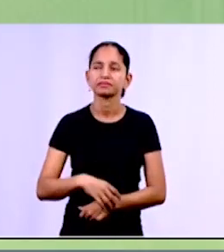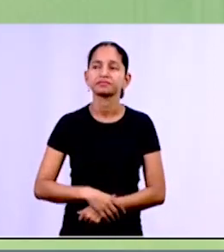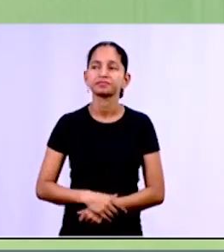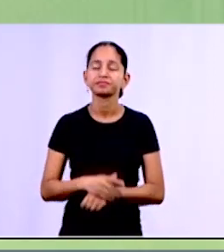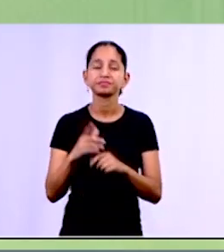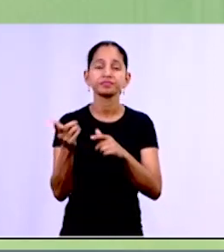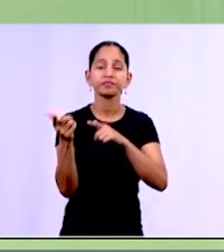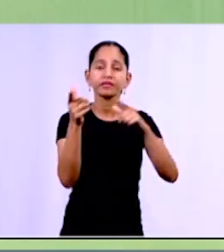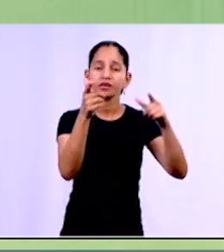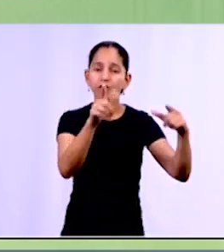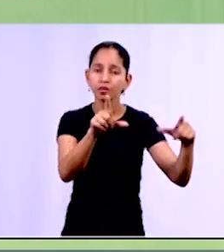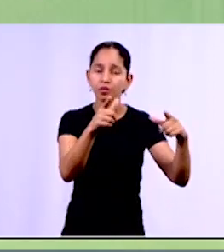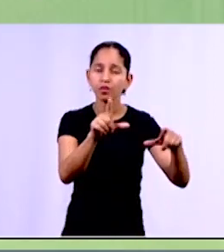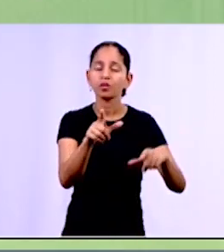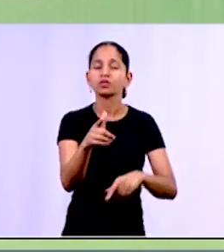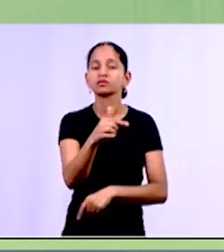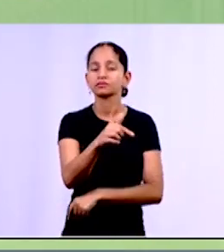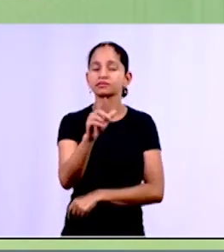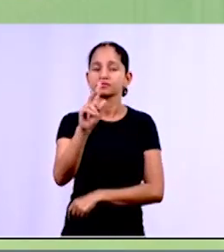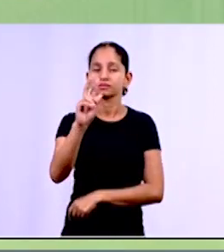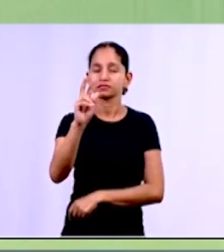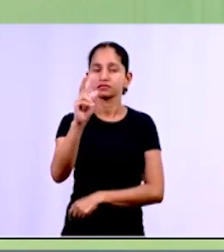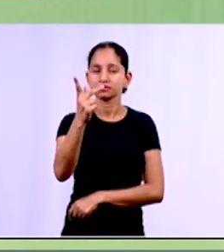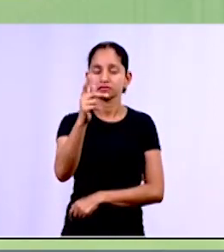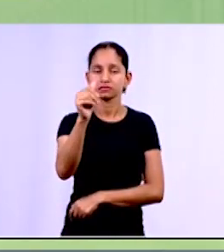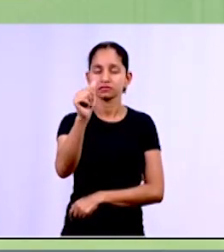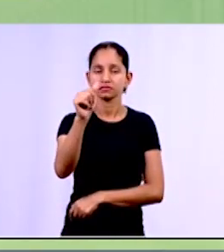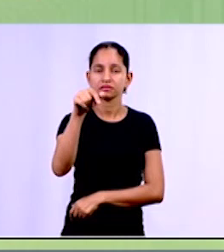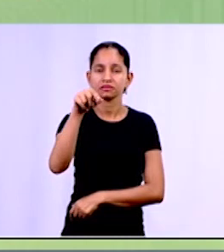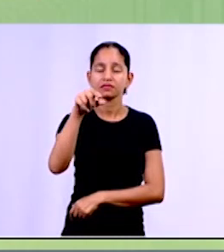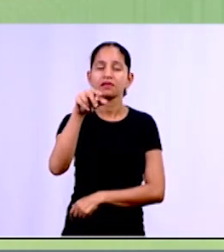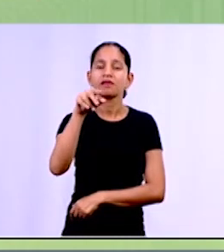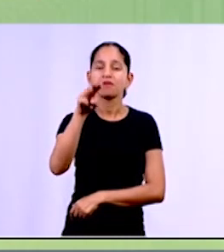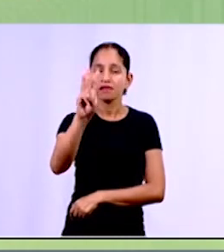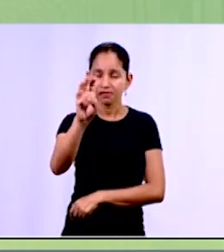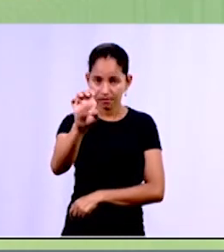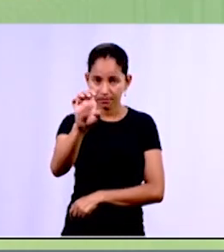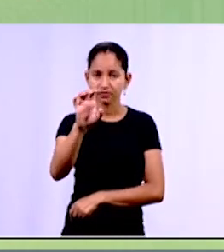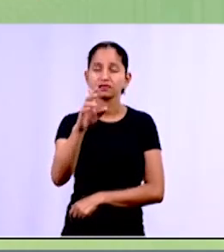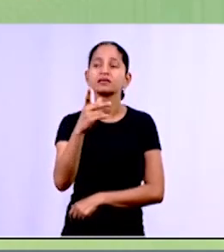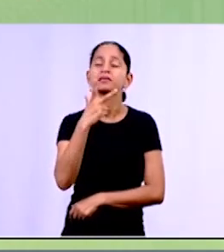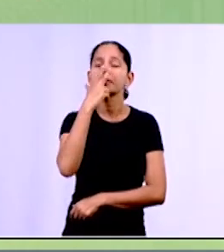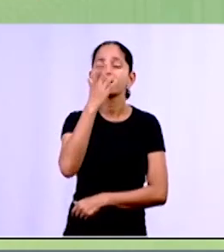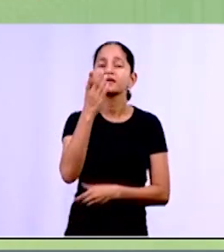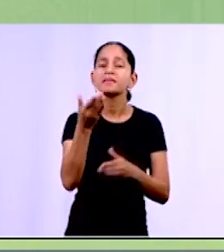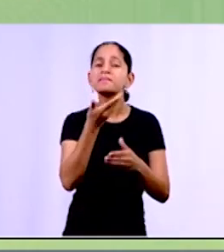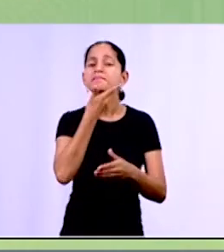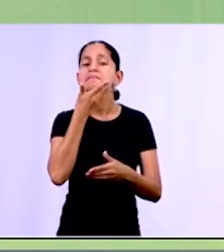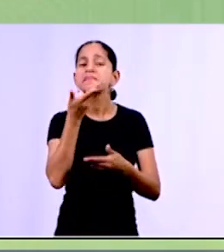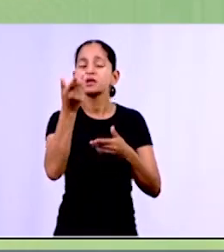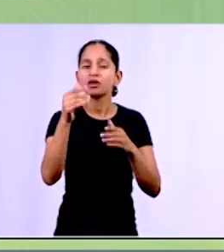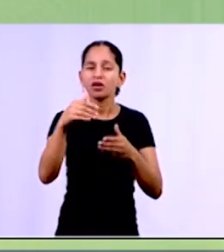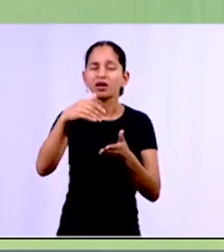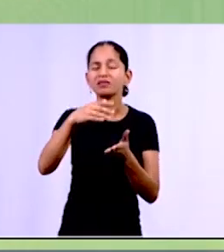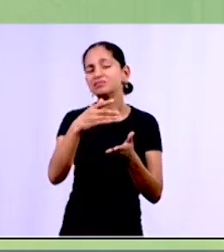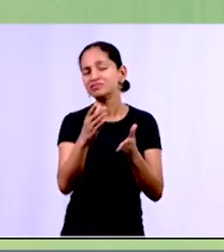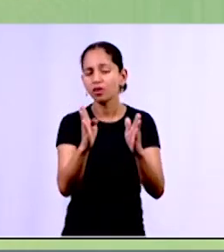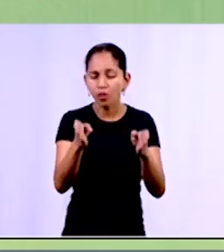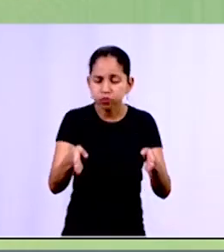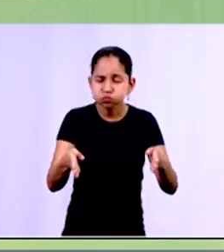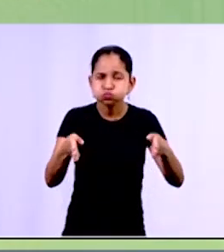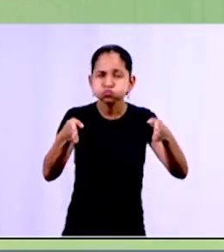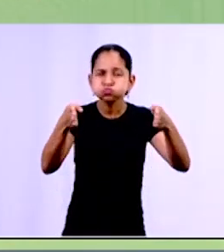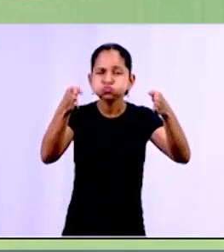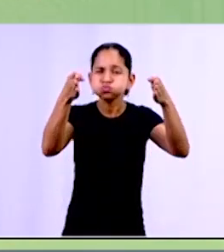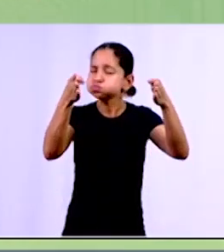Tem um servidor de rack, que para caber mais espaço, eles acabam sendo deitados, e quando deitado eu posso colocar